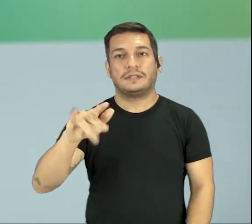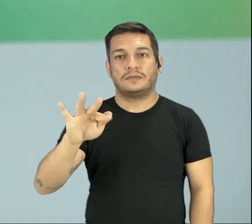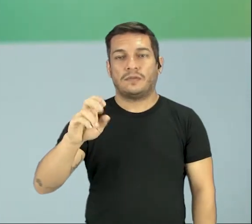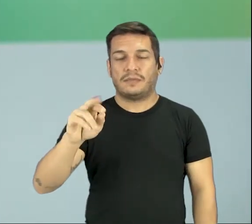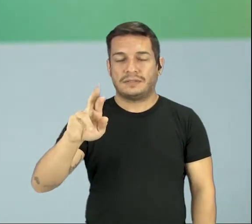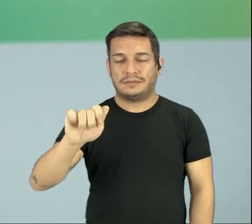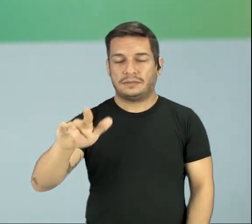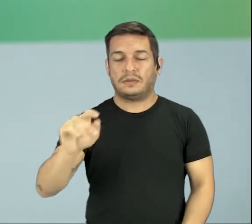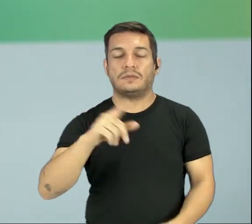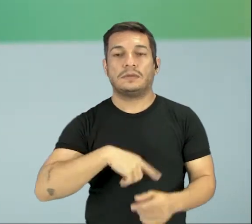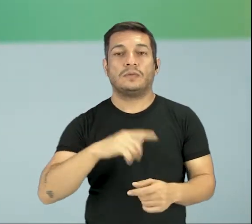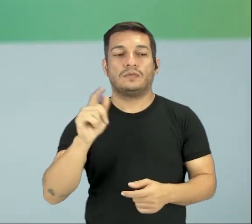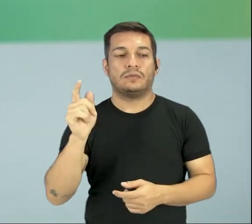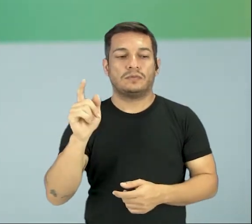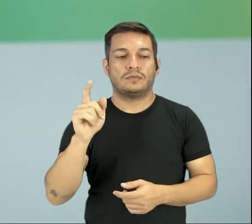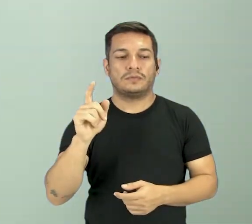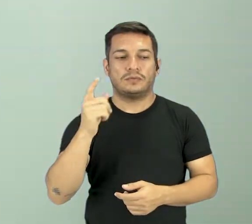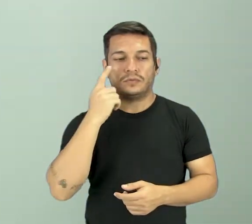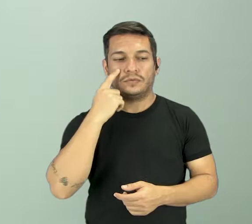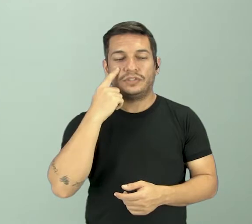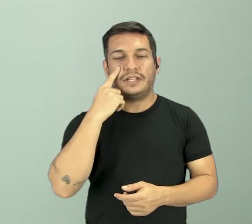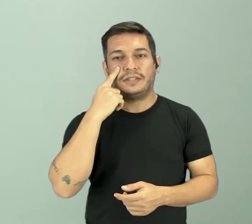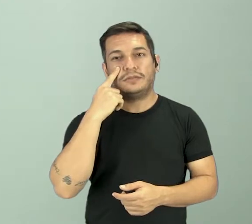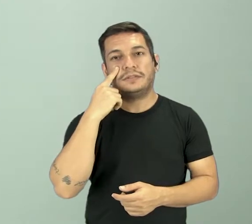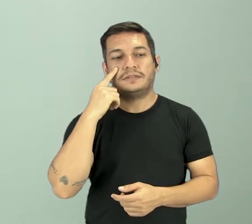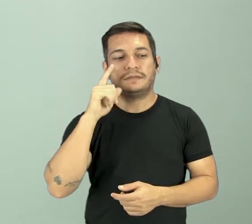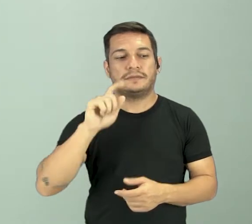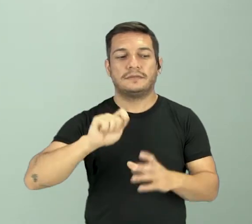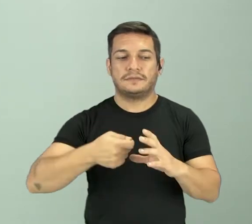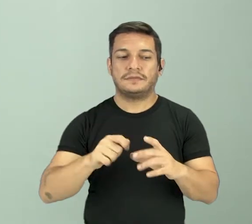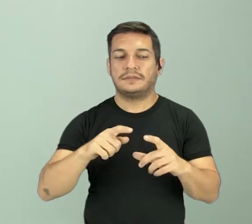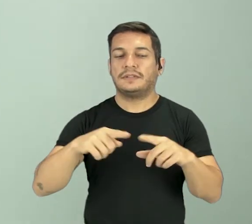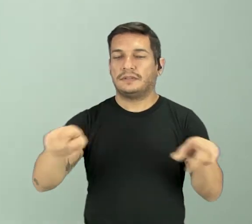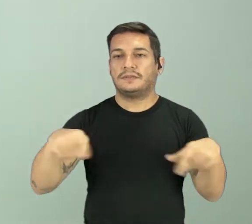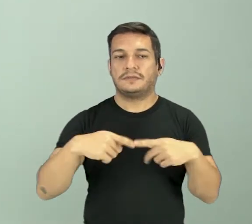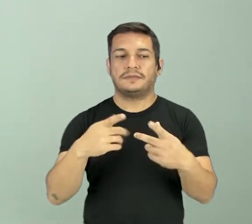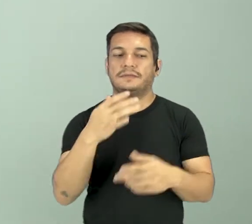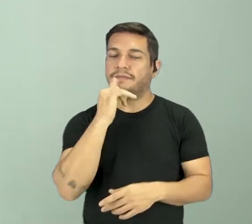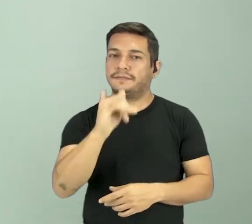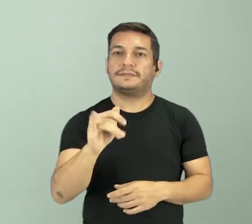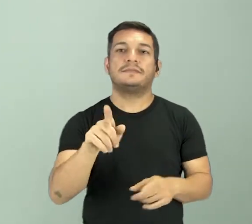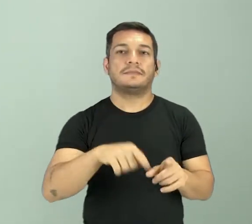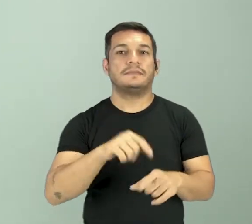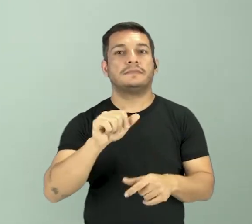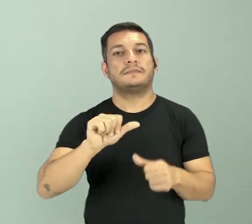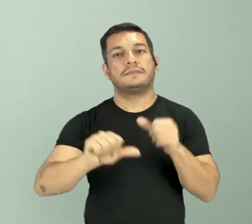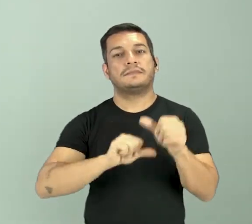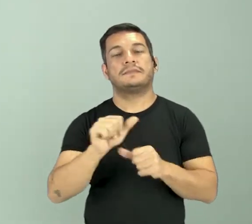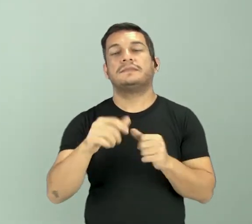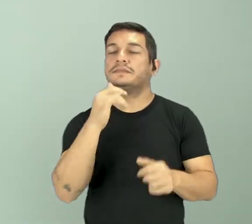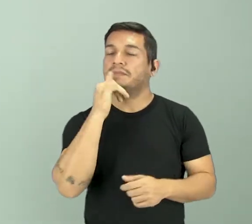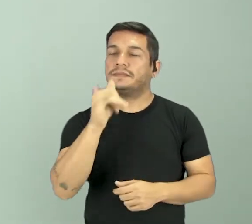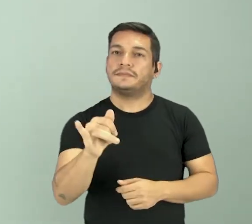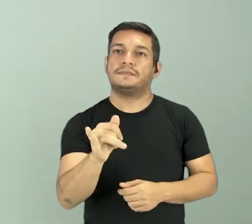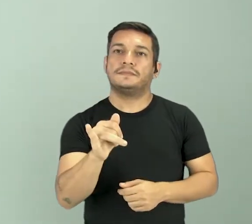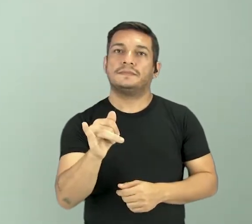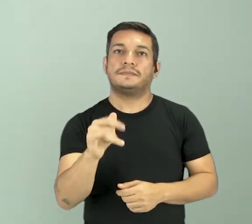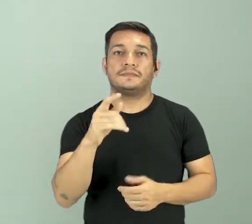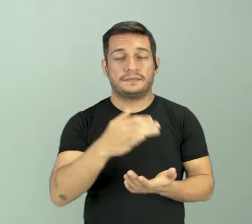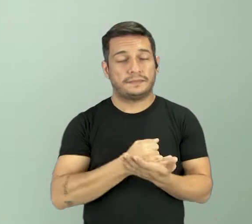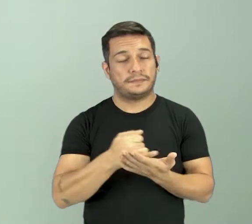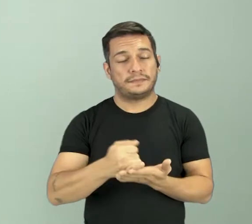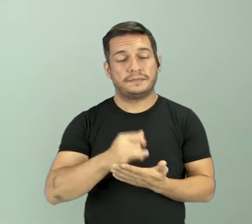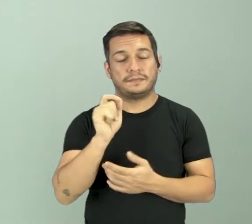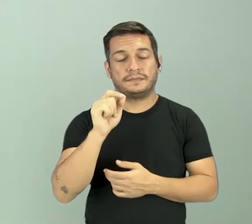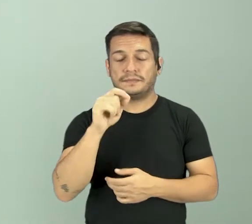os geradores, eles não são geradores, eles são transformadores de energia. Então, o primeiro processo é essa transformação inicial de uma